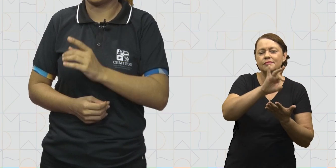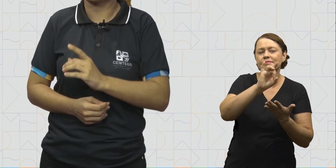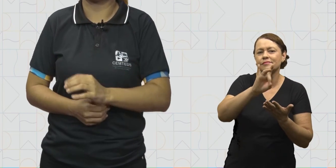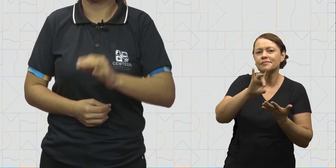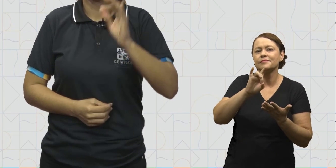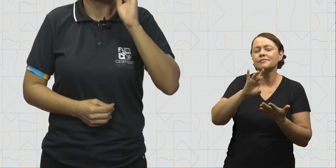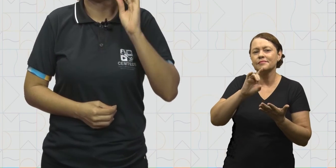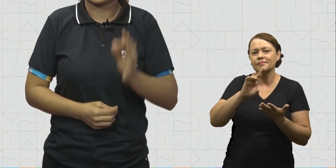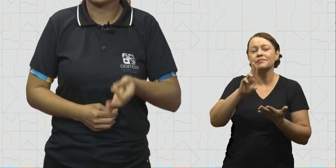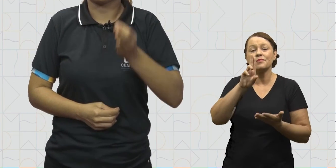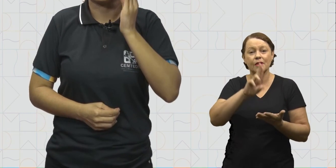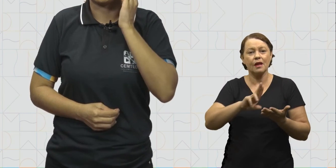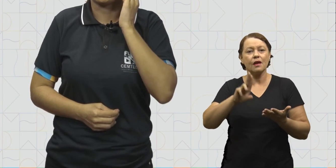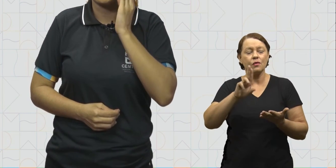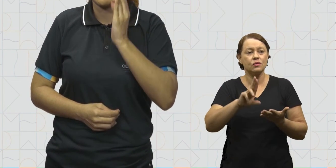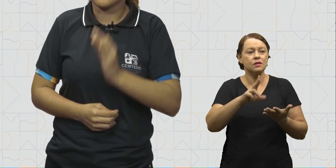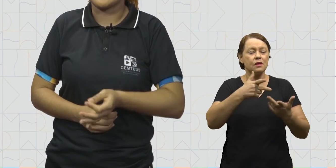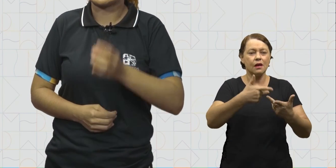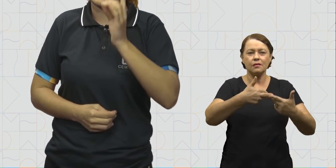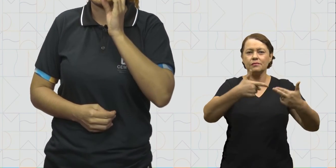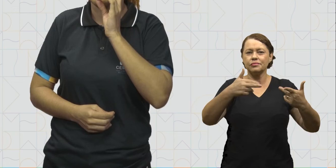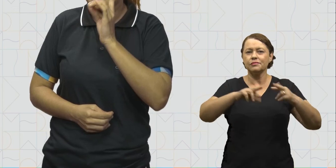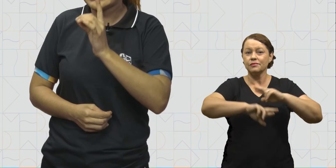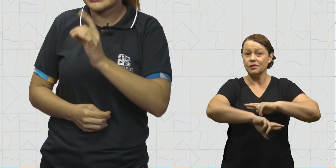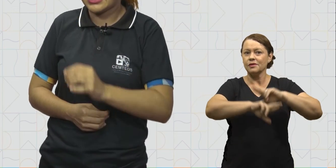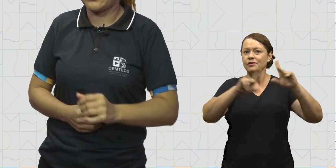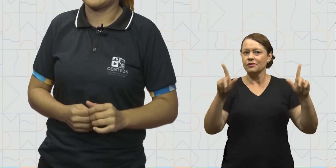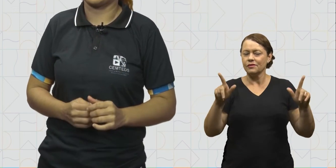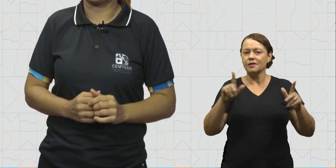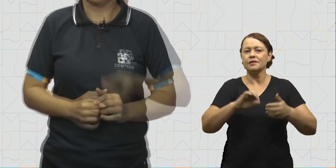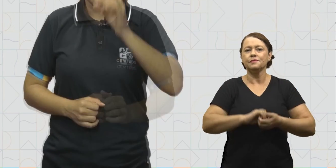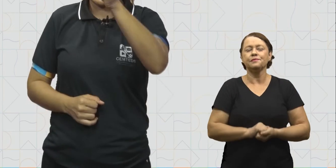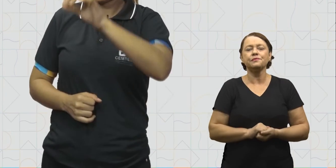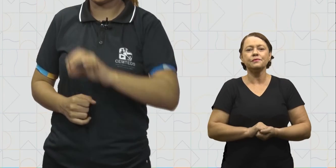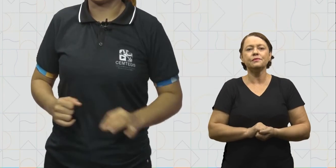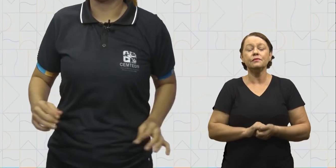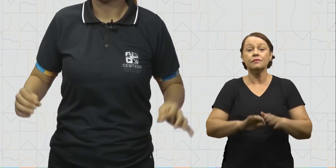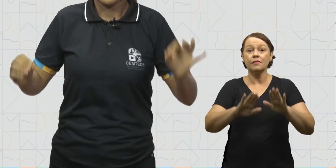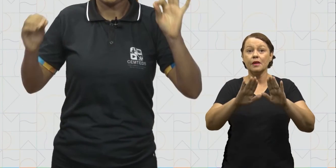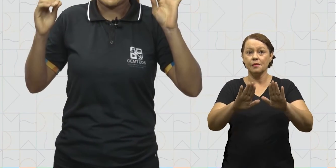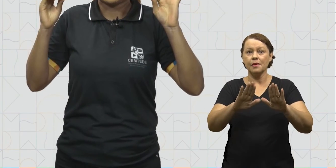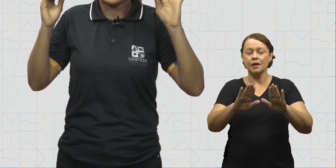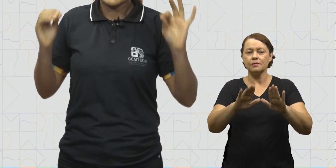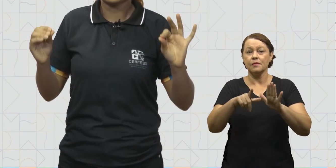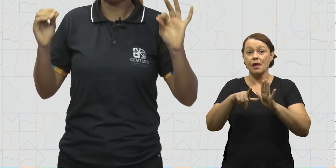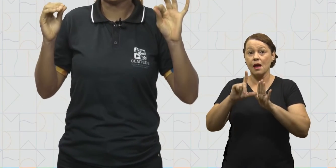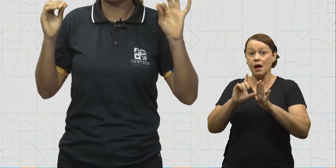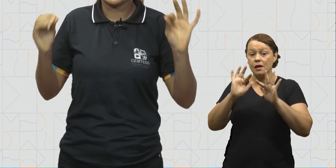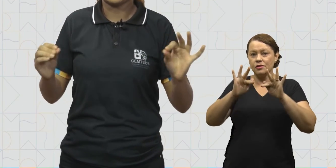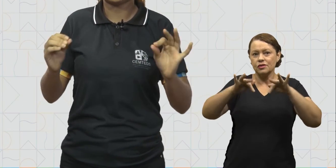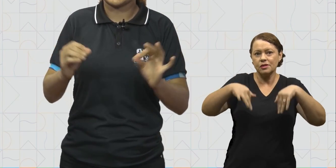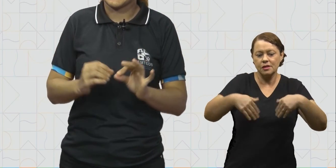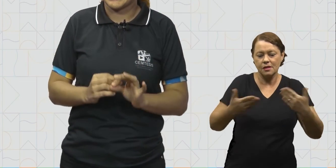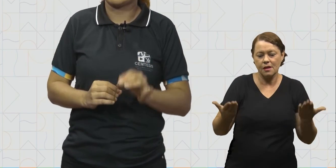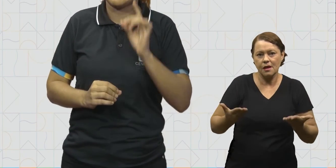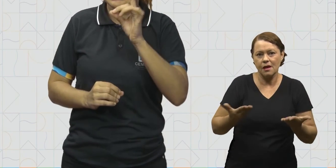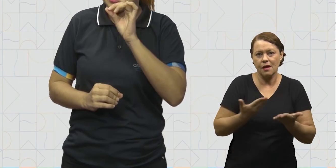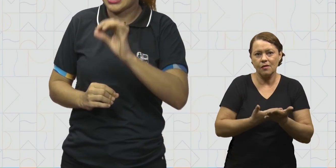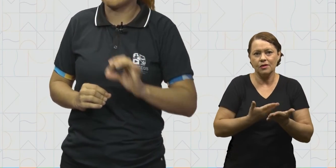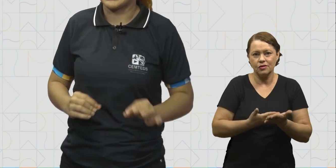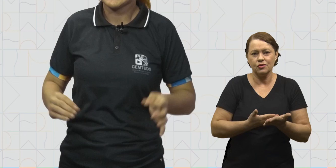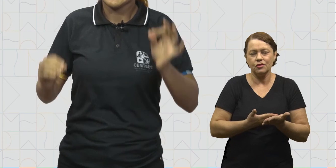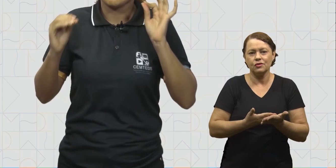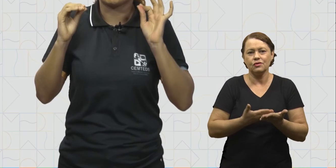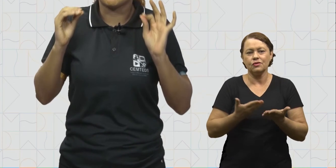de balança serve para uma coisa específica. Olha só, mas antes de encerrar